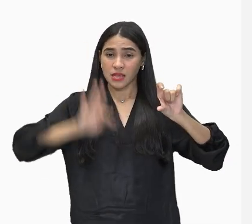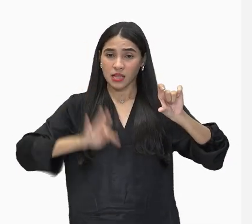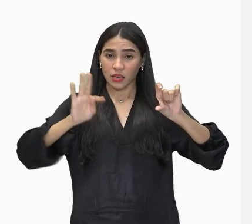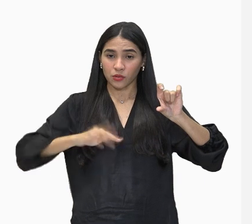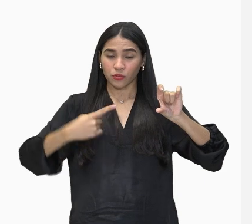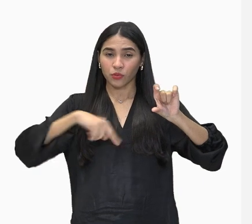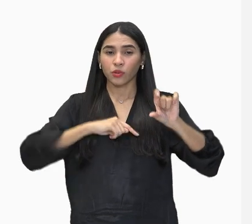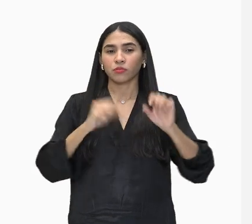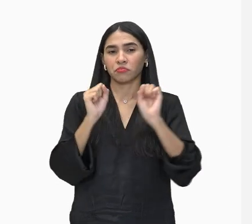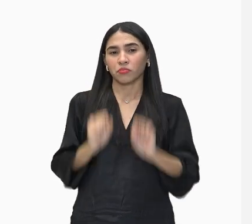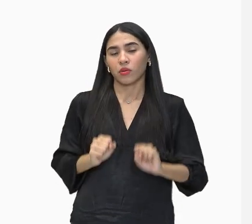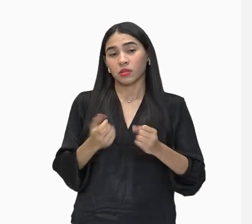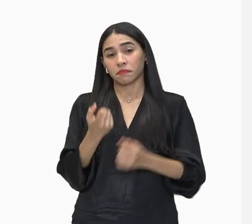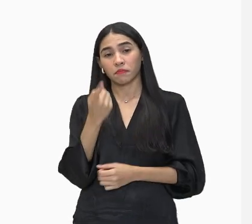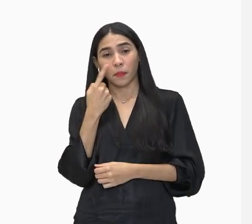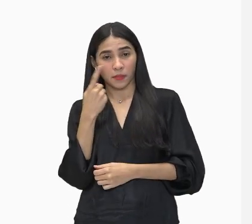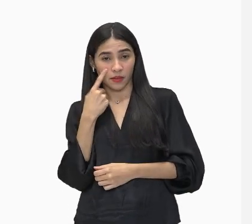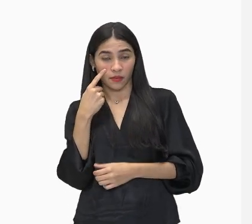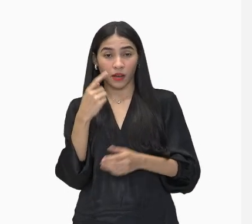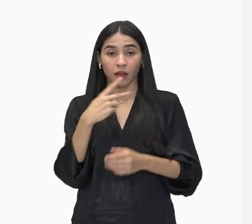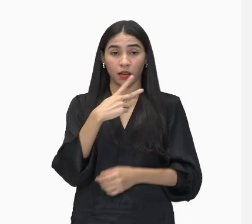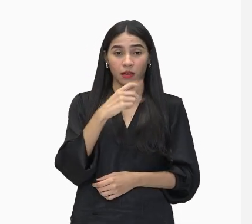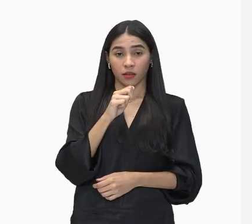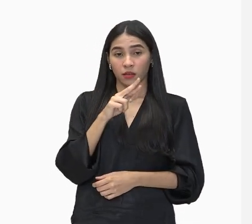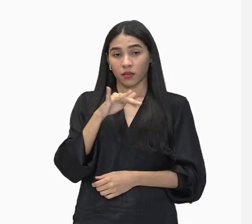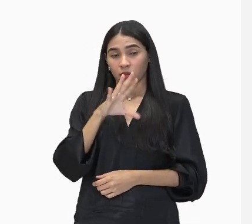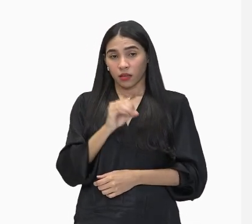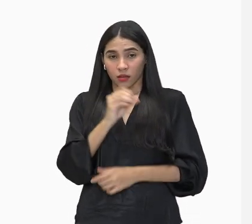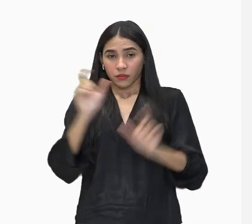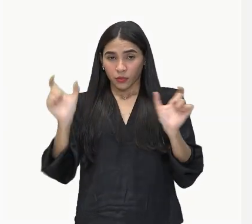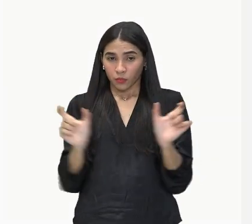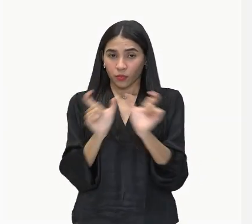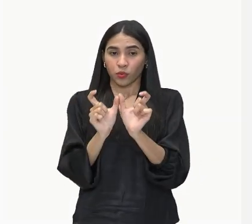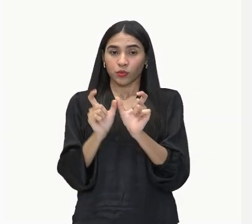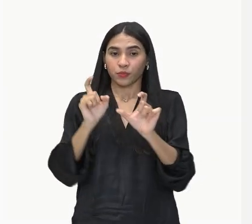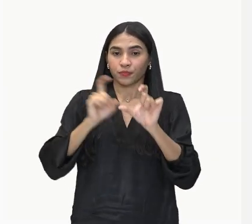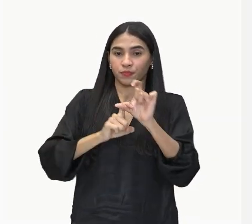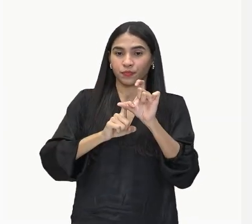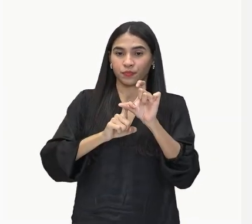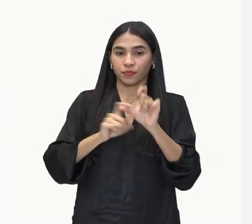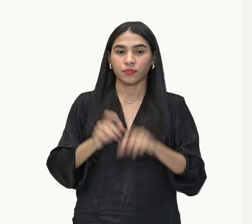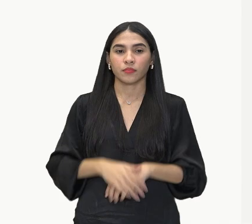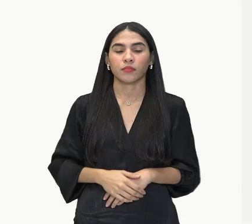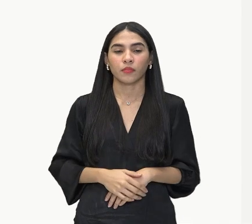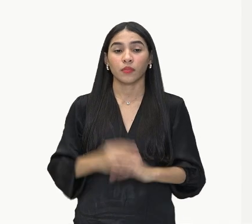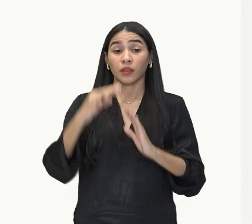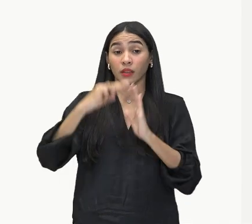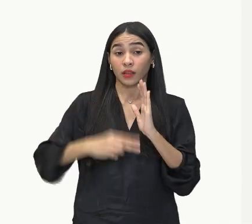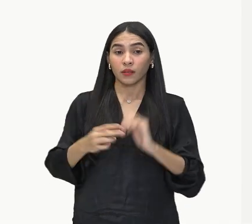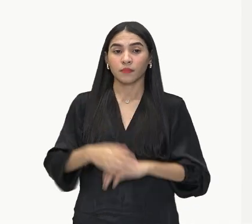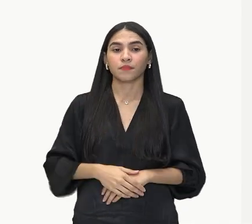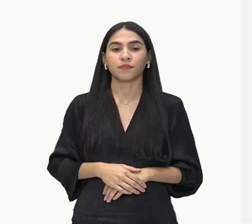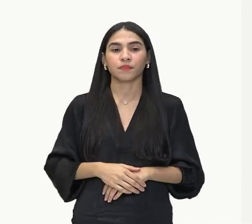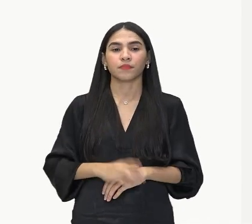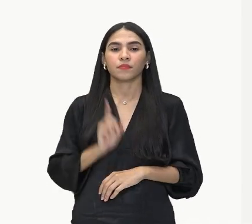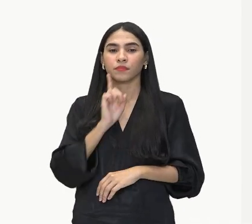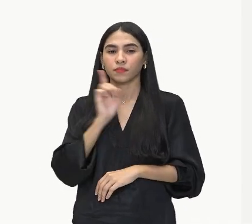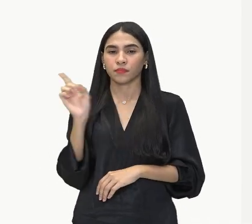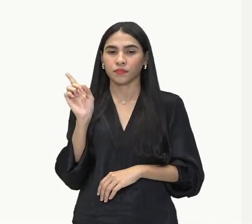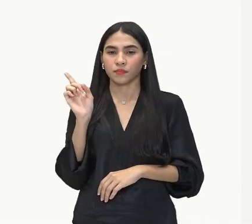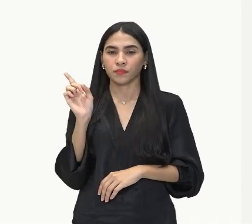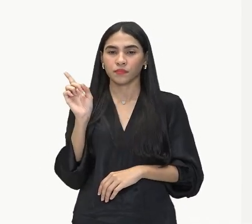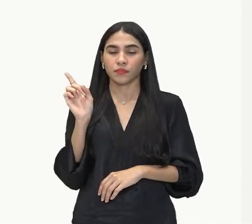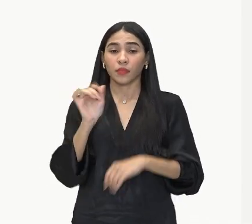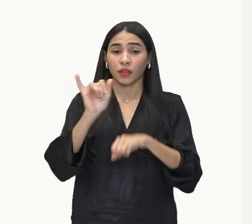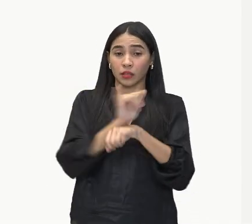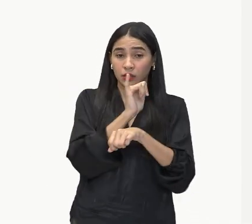gente possa observar esse período composto por subordinação. Então, leiam aqui comigo. Essa estratégia permite